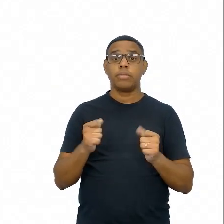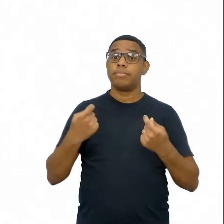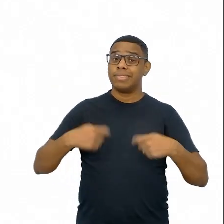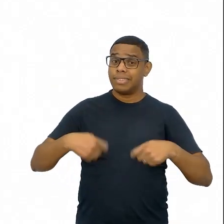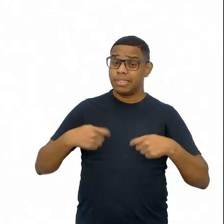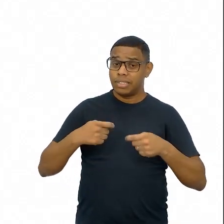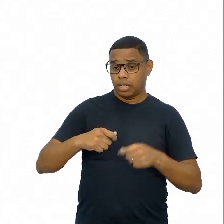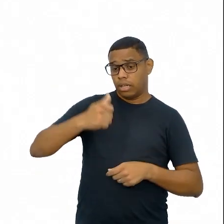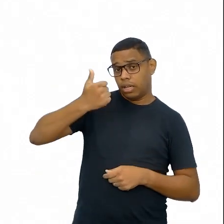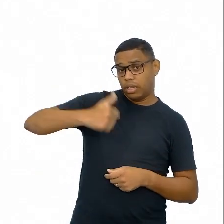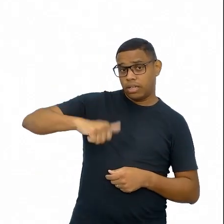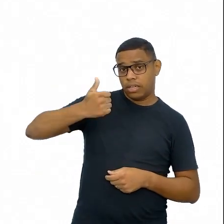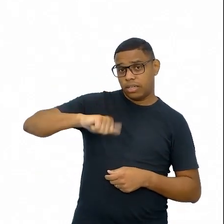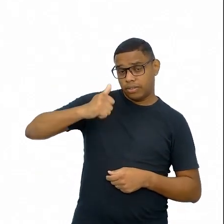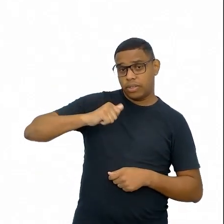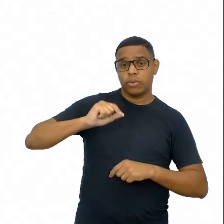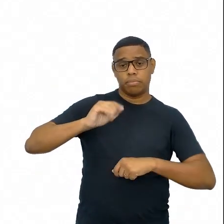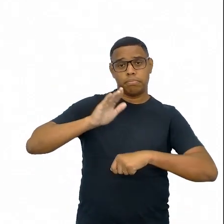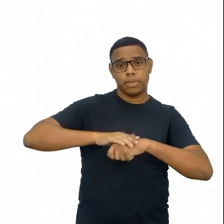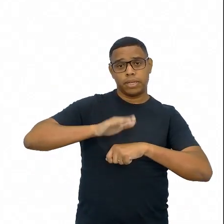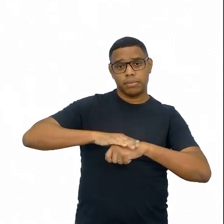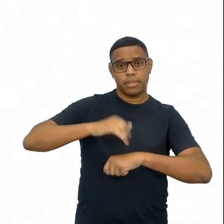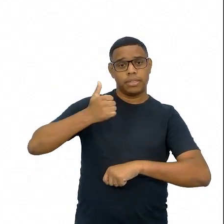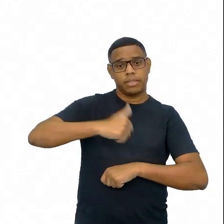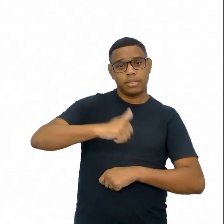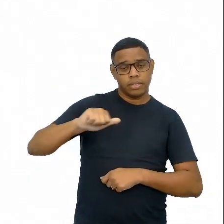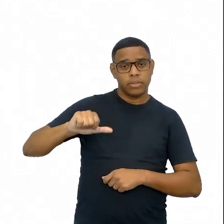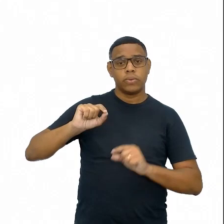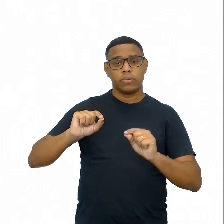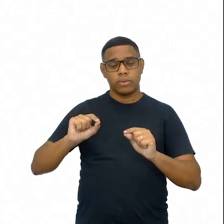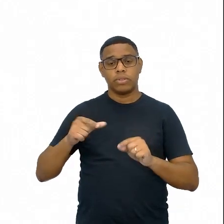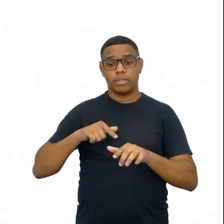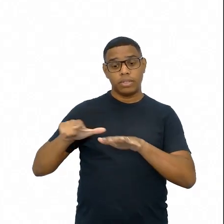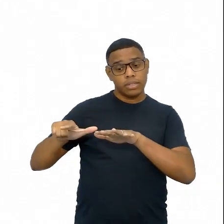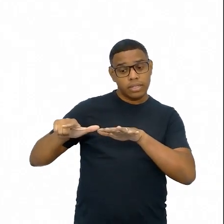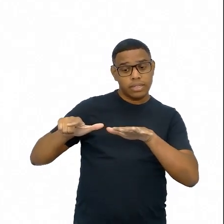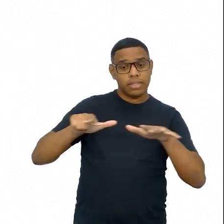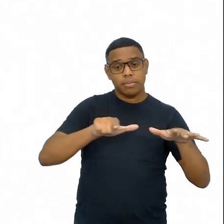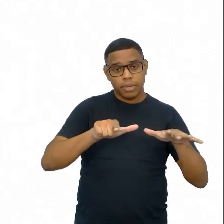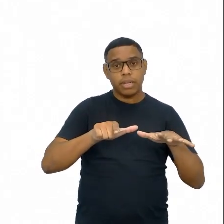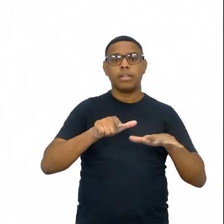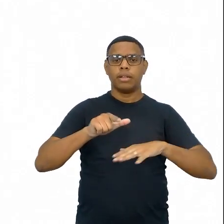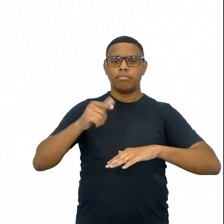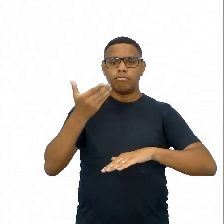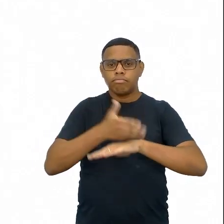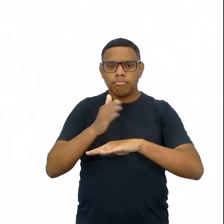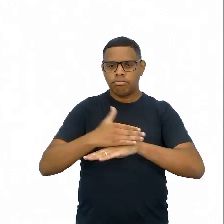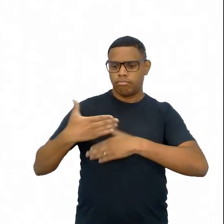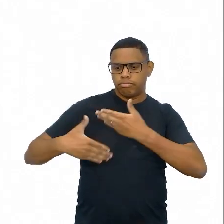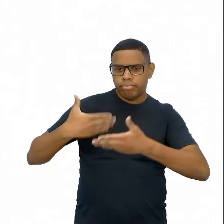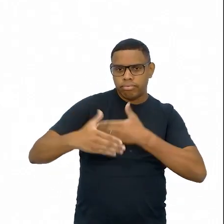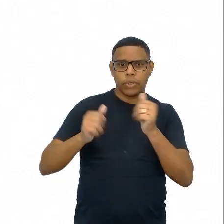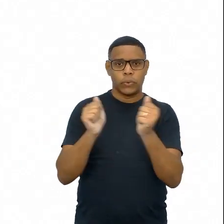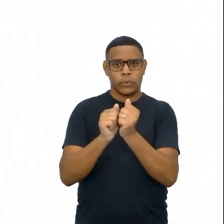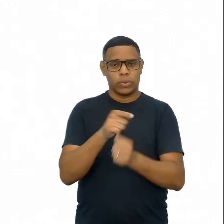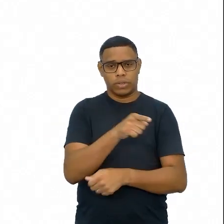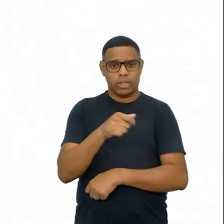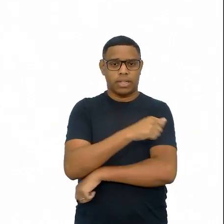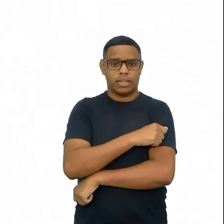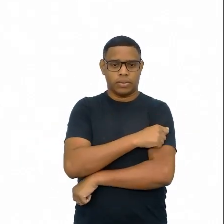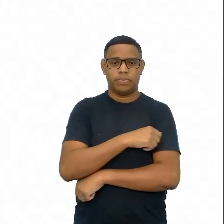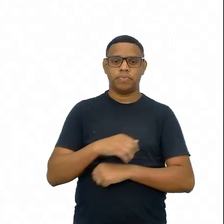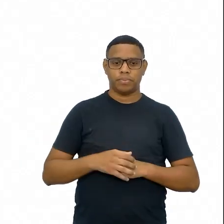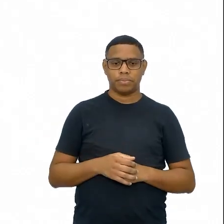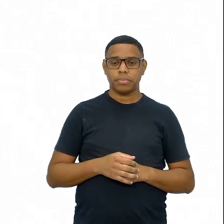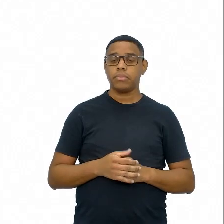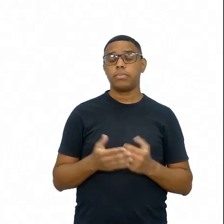deverá ser analisado as ações para que nessa semana seja bastante produtiva, né, com seus estudantes.